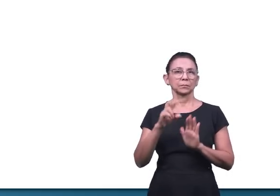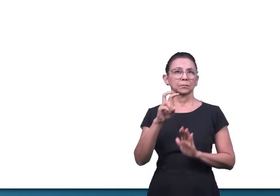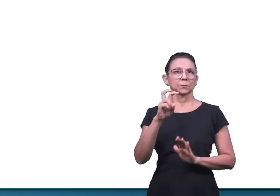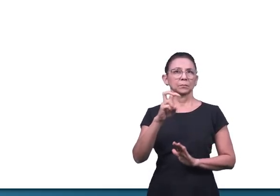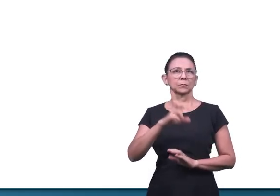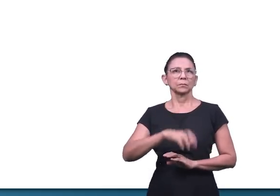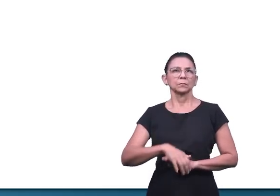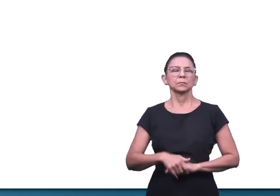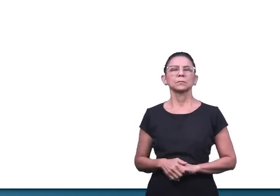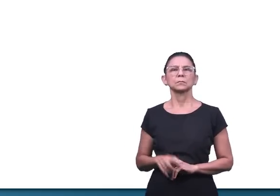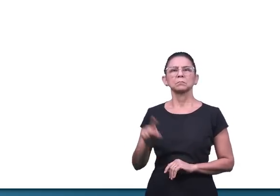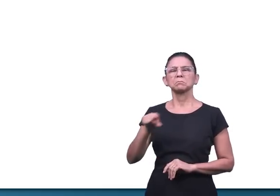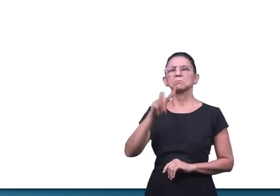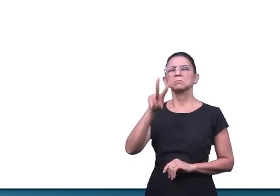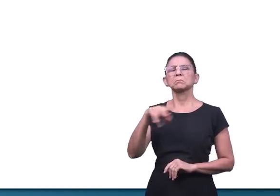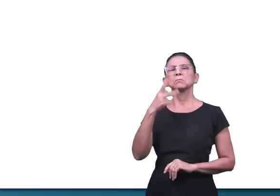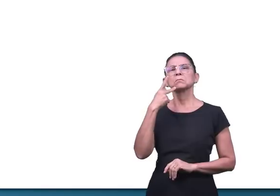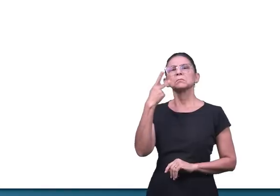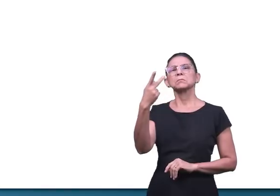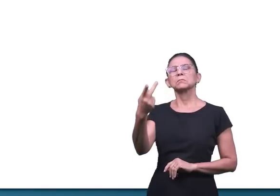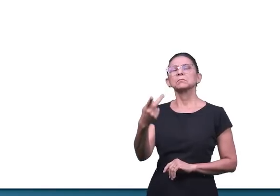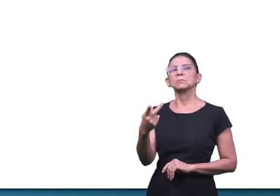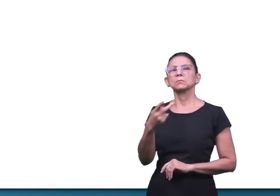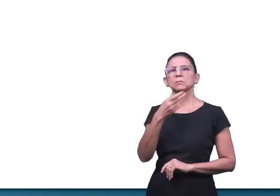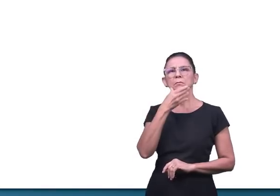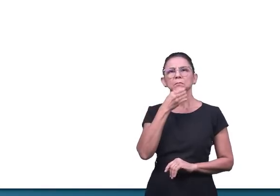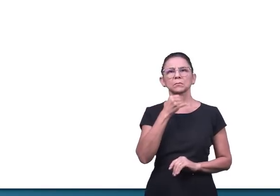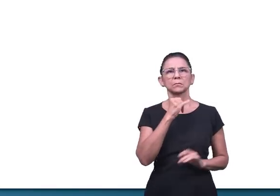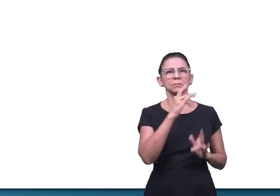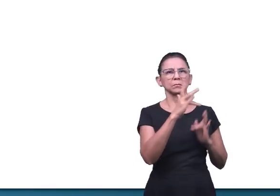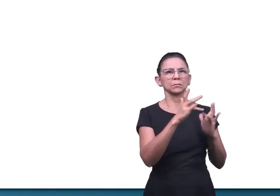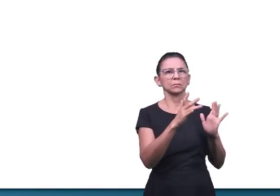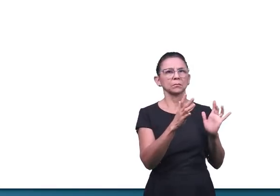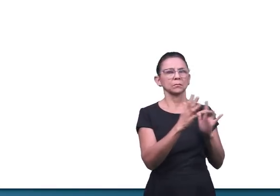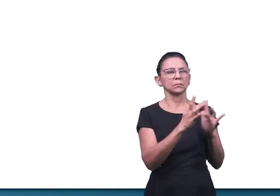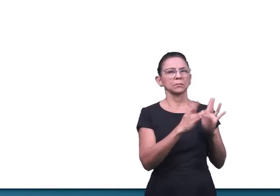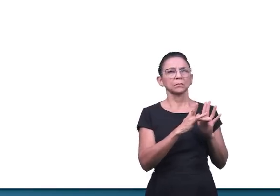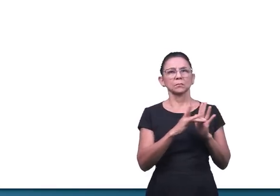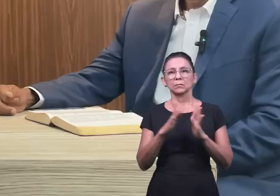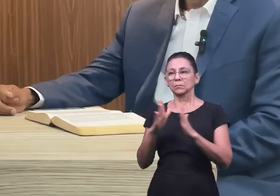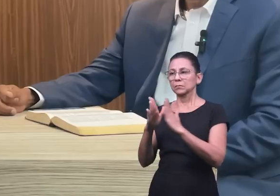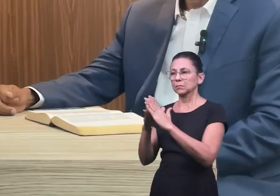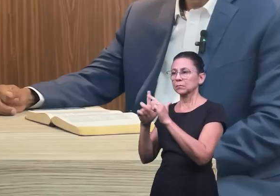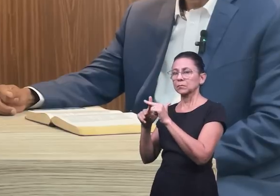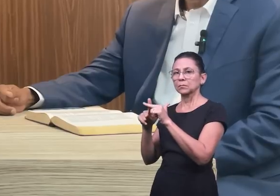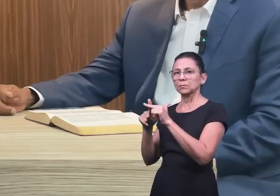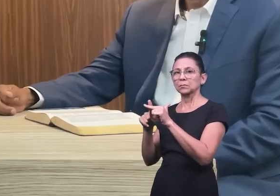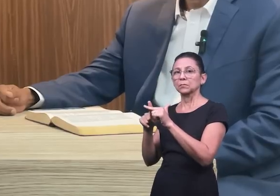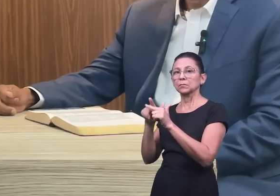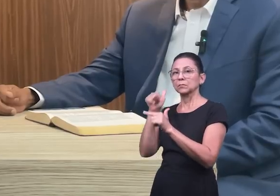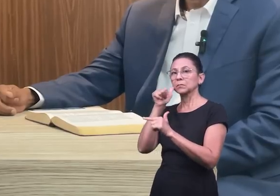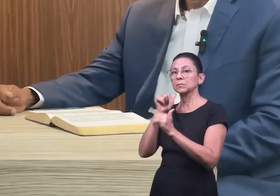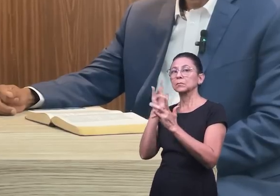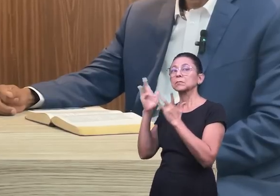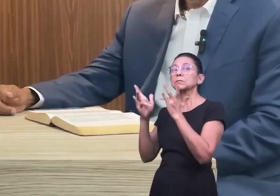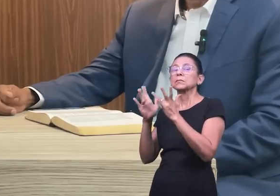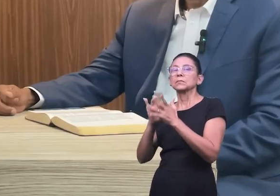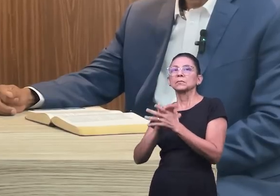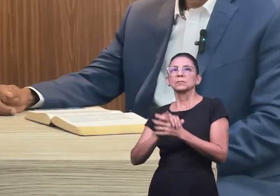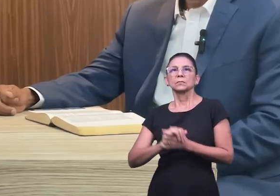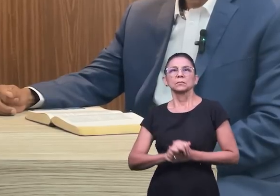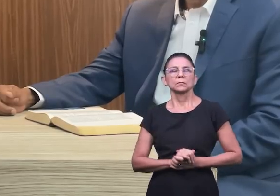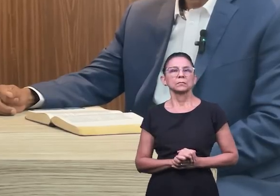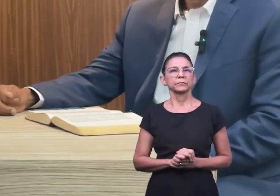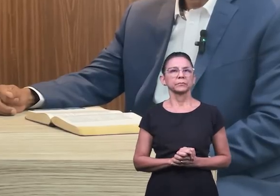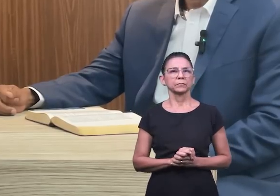5, quem está falando? O noivo Jesus ou a noiva, a igreja? Nós temos aí o vídeo do nosso companheiro